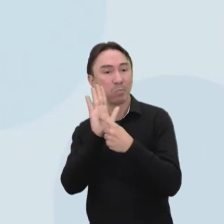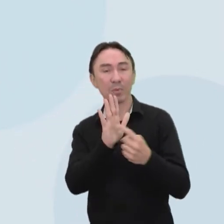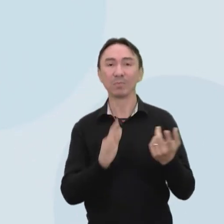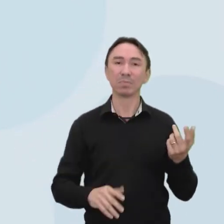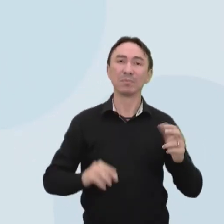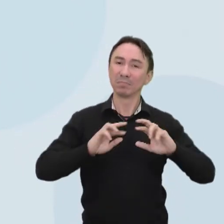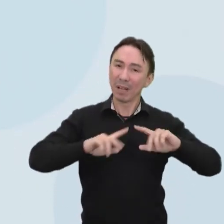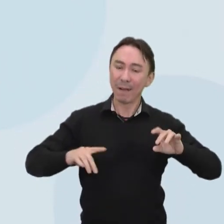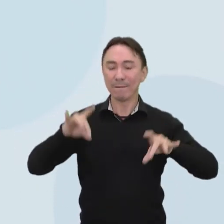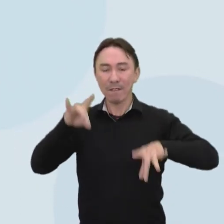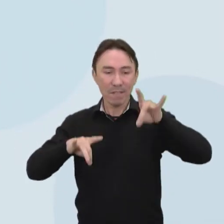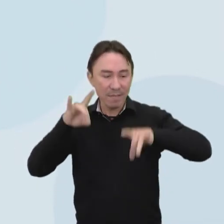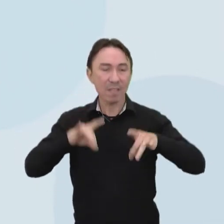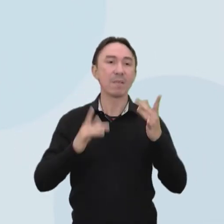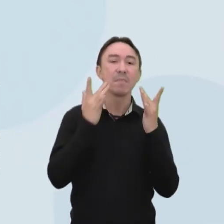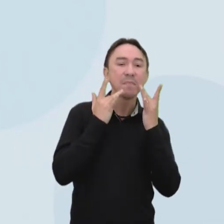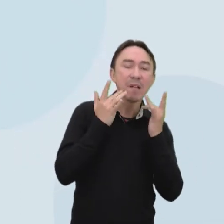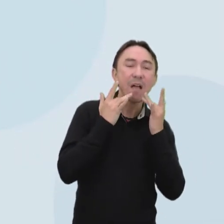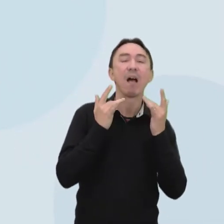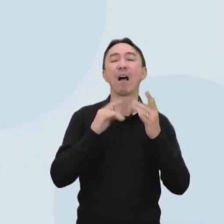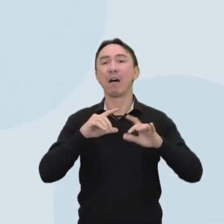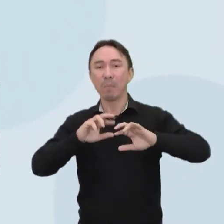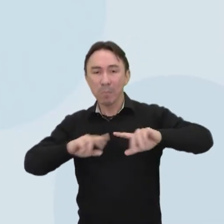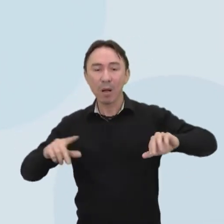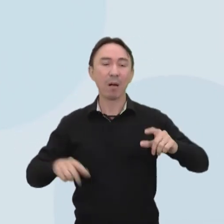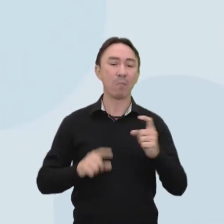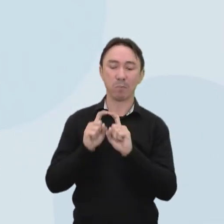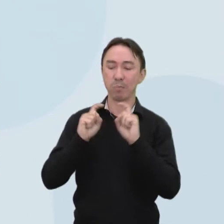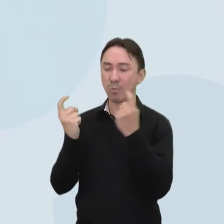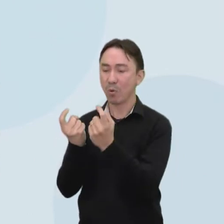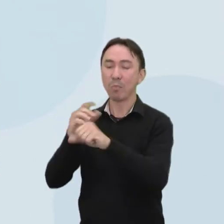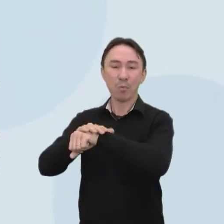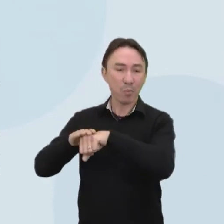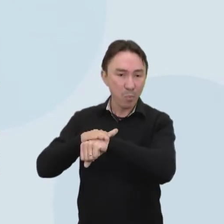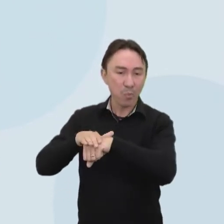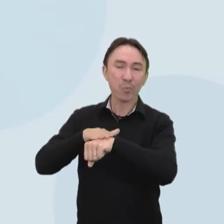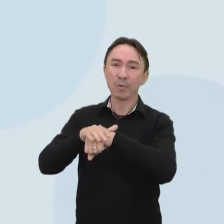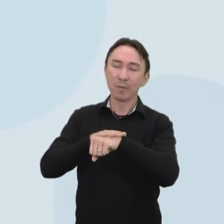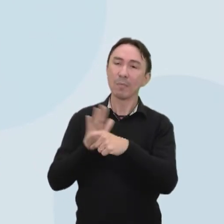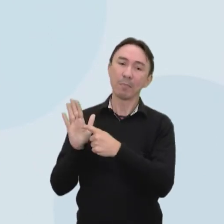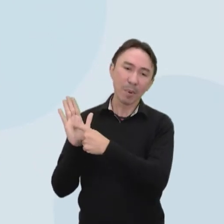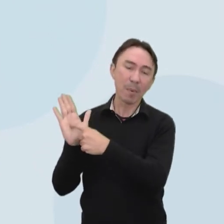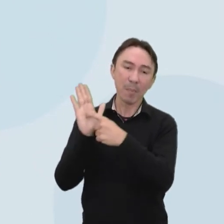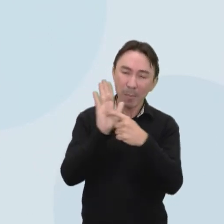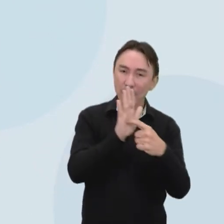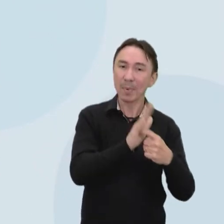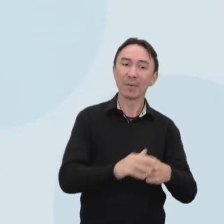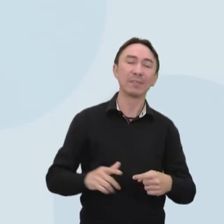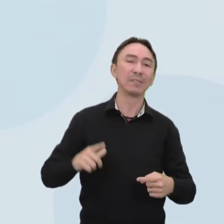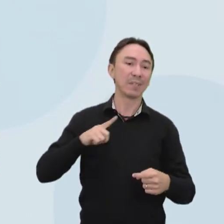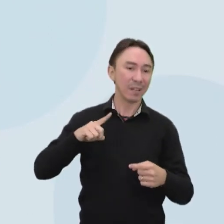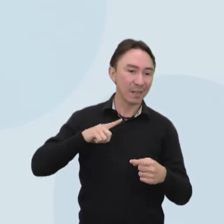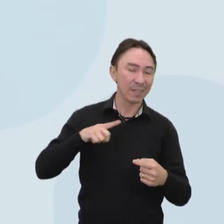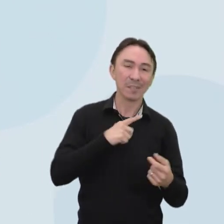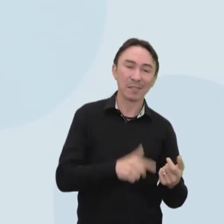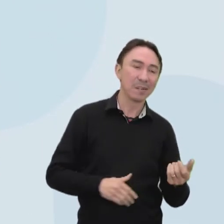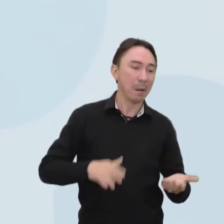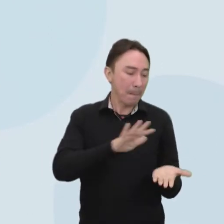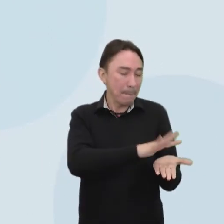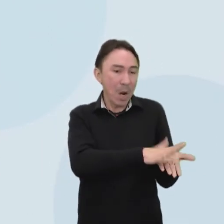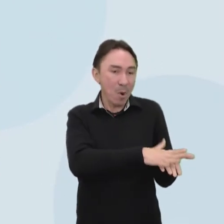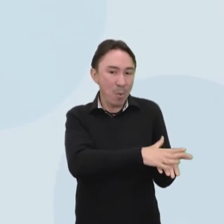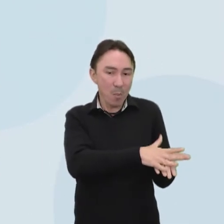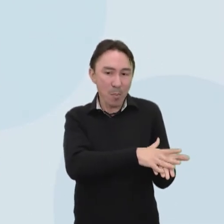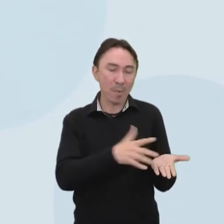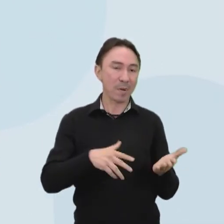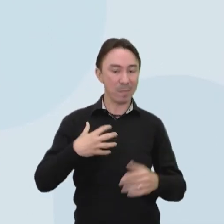oficinas, rodas de conversa, exposições, performances e tendo como destaque a Batalha do Pagode Baiano. Coisa